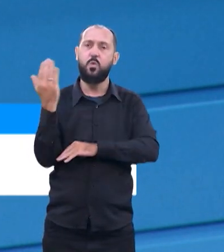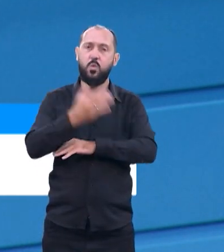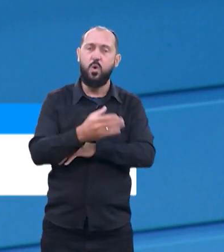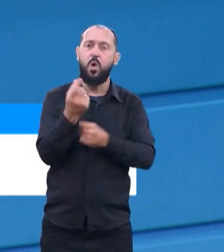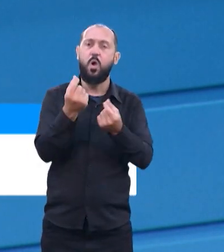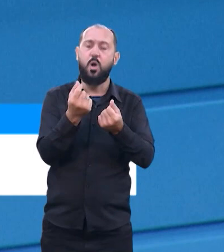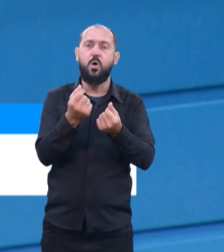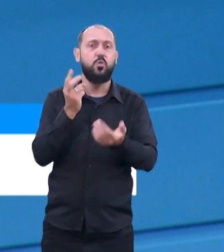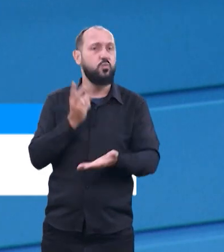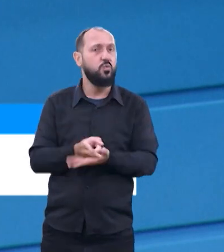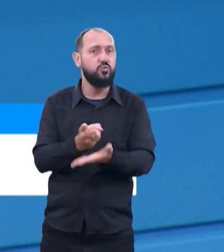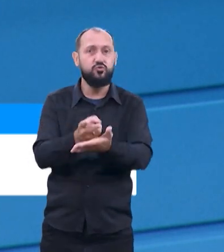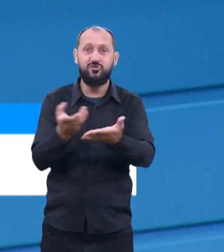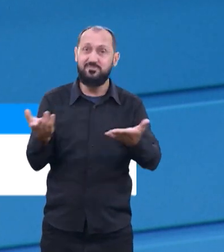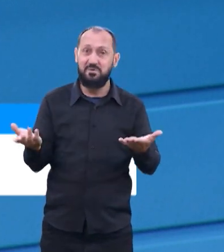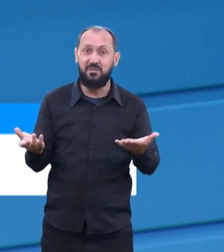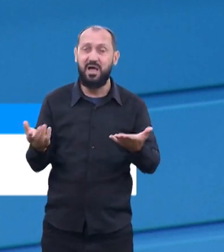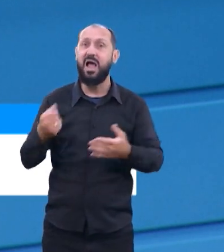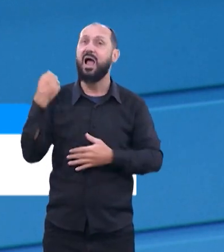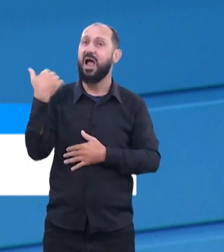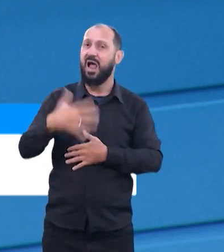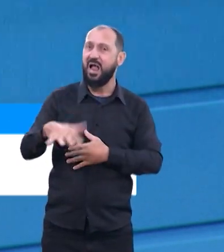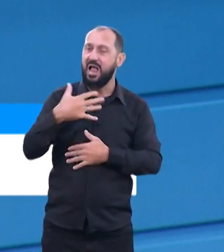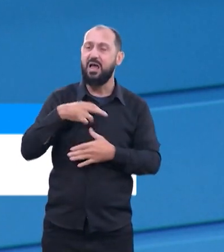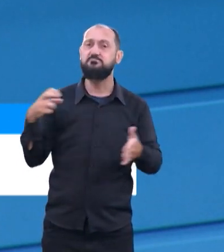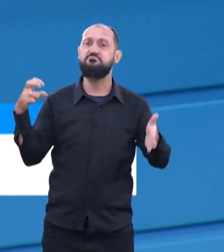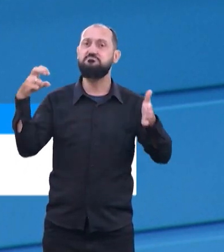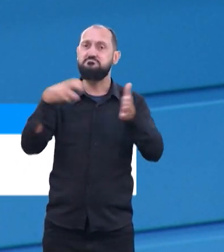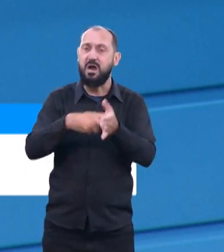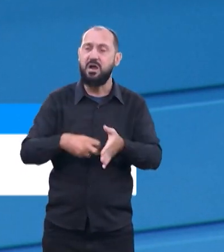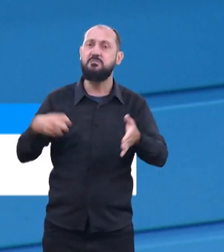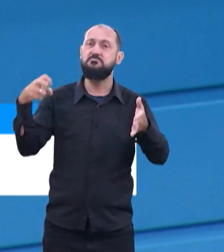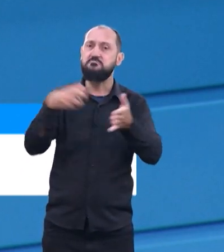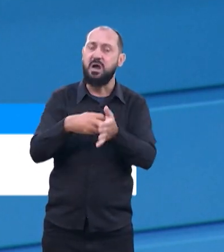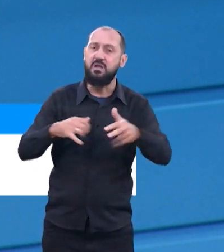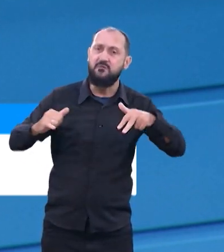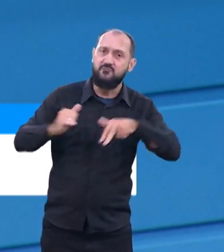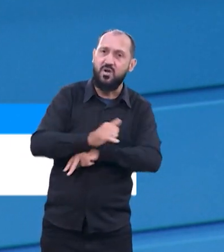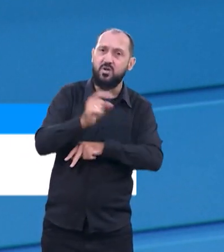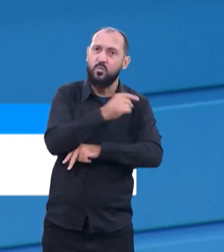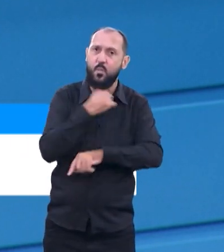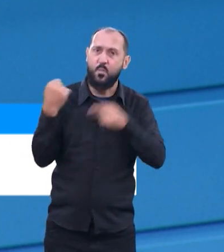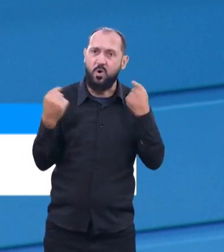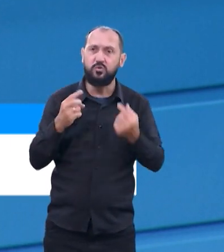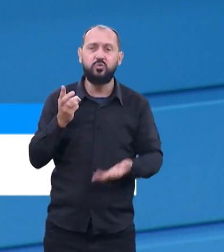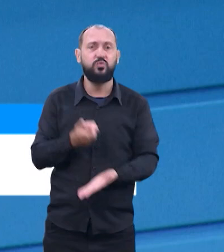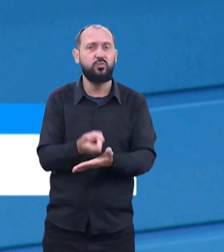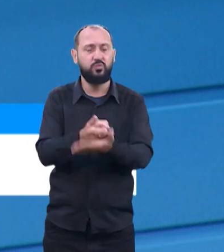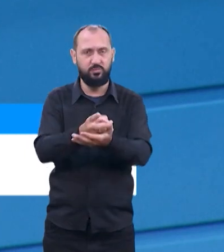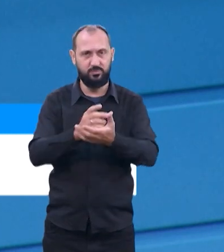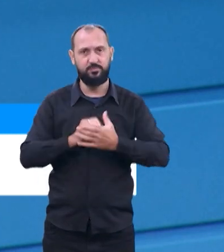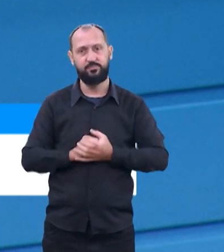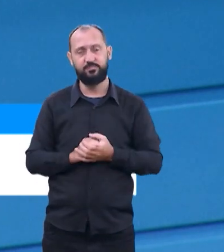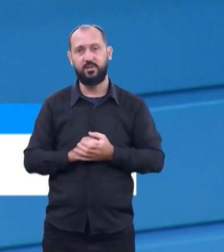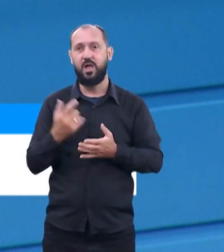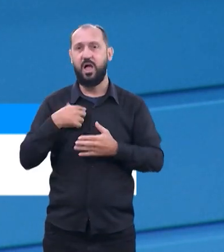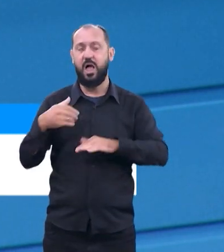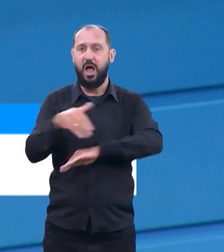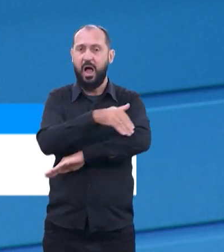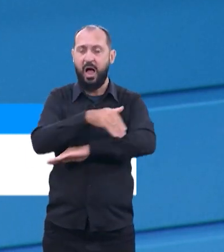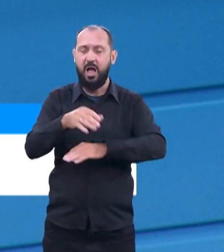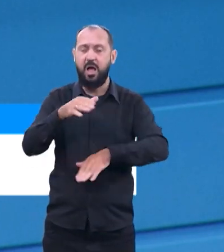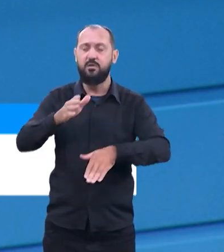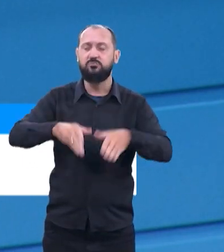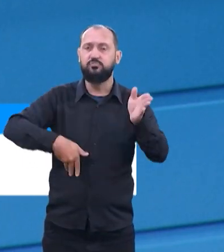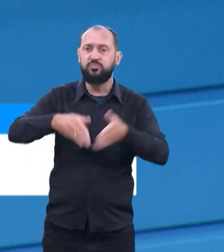o pedágio continua sendo cobrado, caro, e os acidentes com vítimas fatais continuam acontecendo.